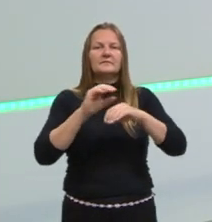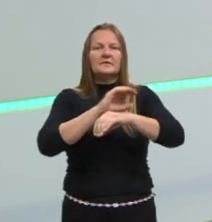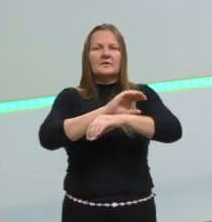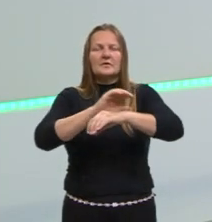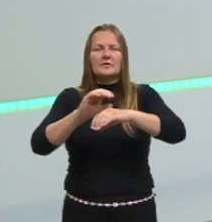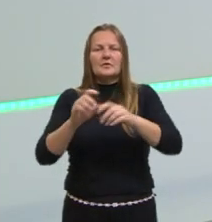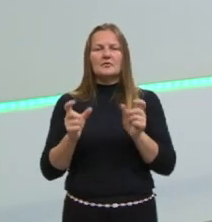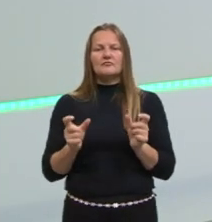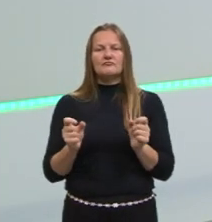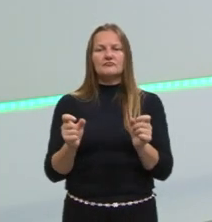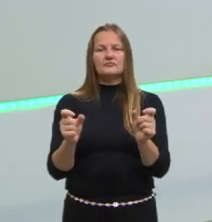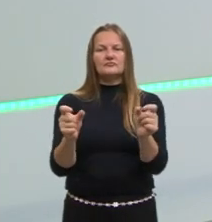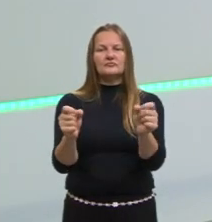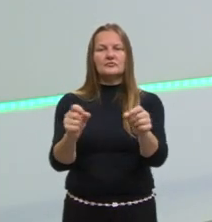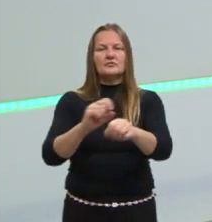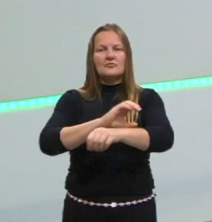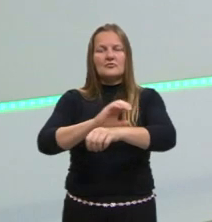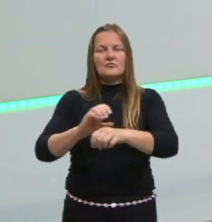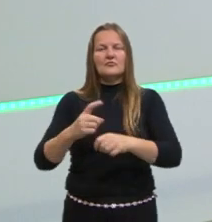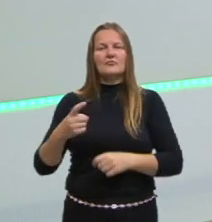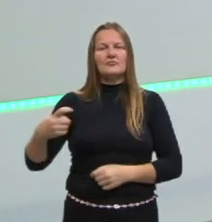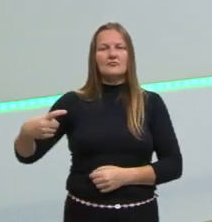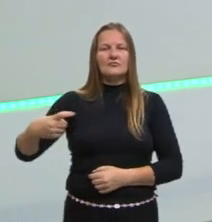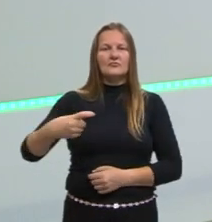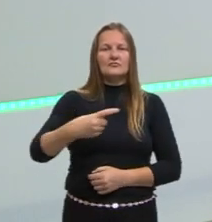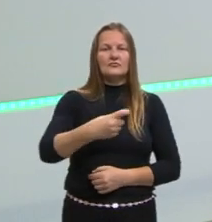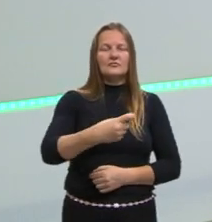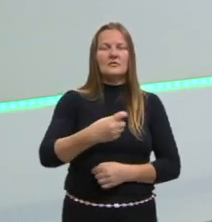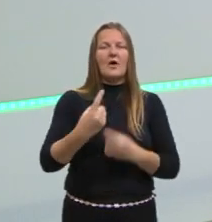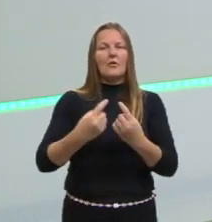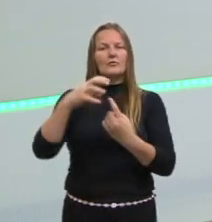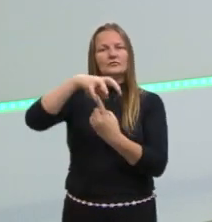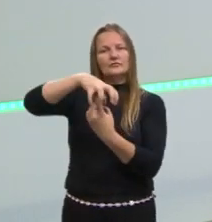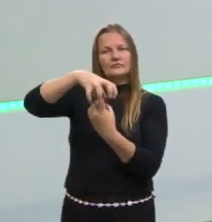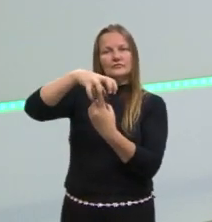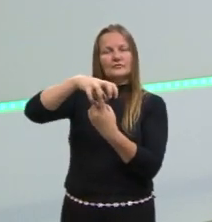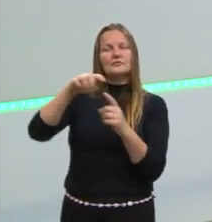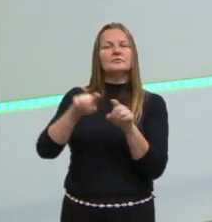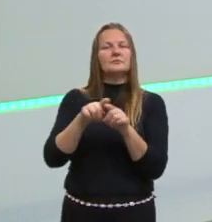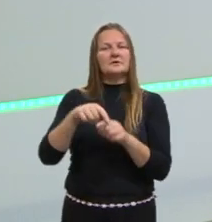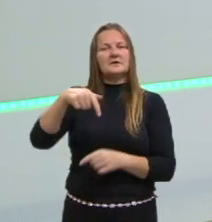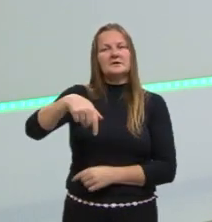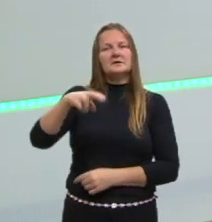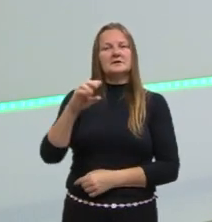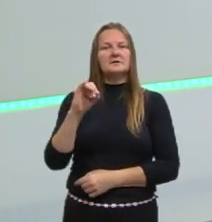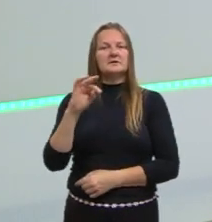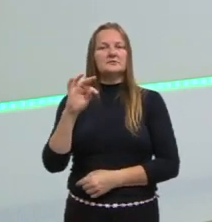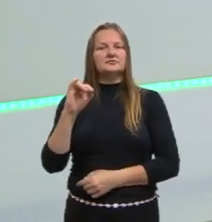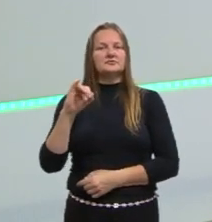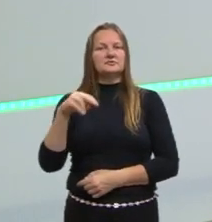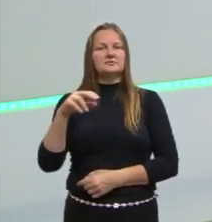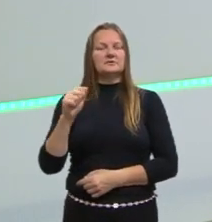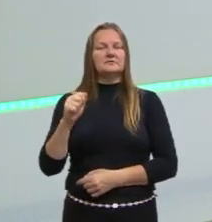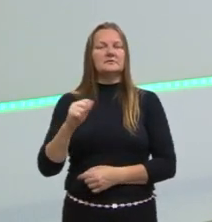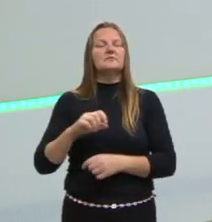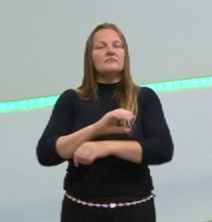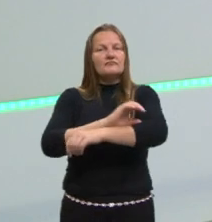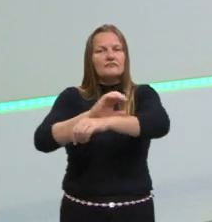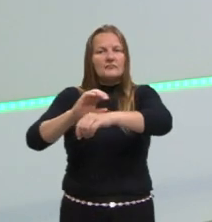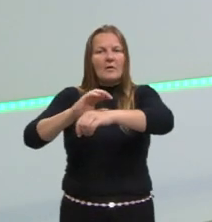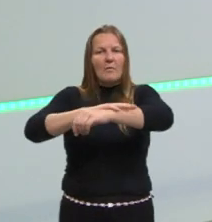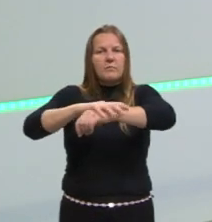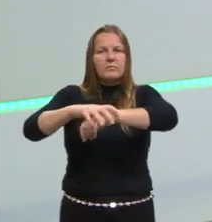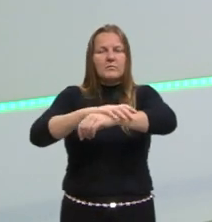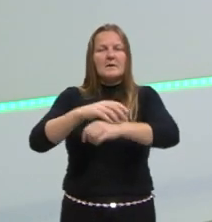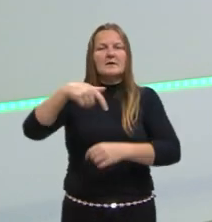crustáceos né na casca do Camarão em alguns fungos também tem a característica de terctina através da quitina a gente consegue extrair